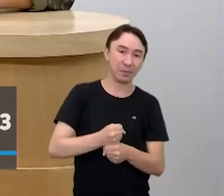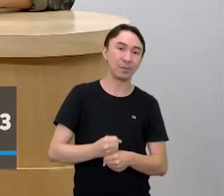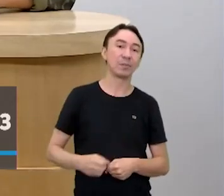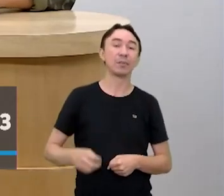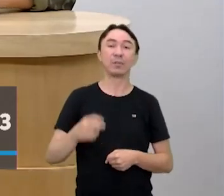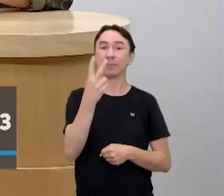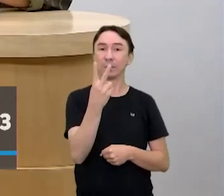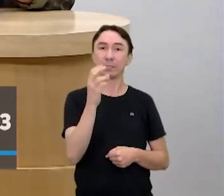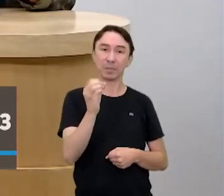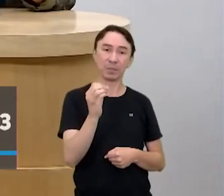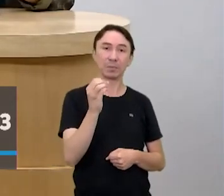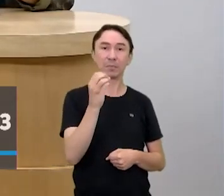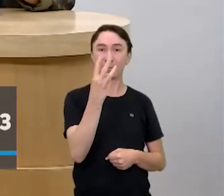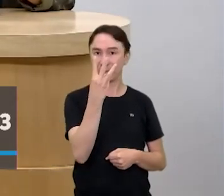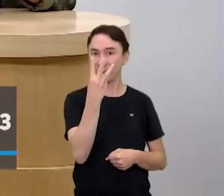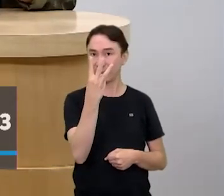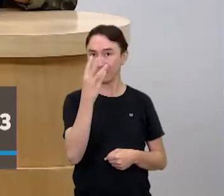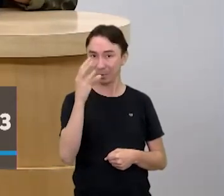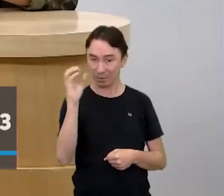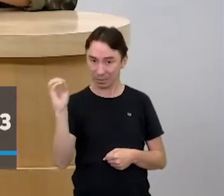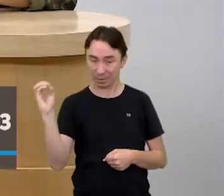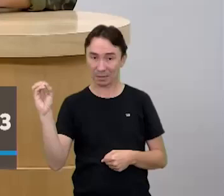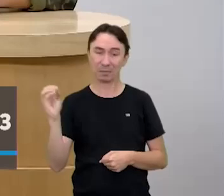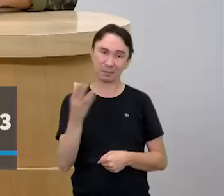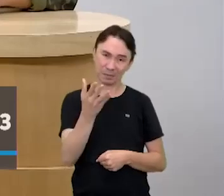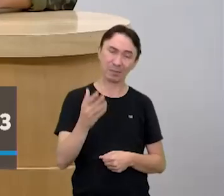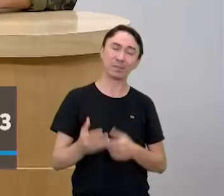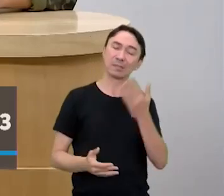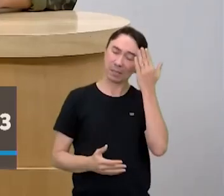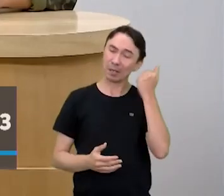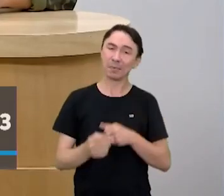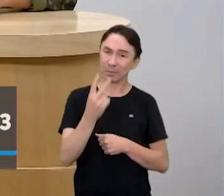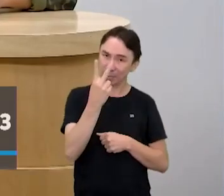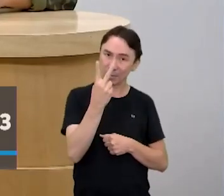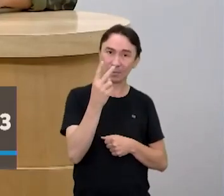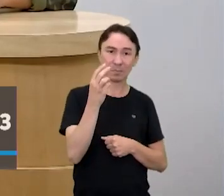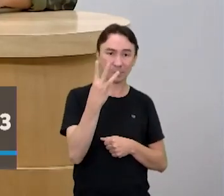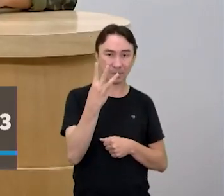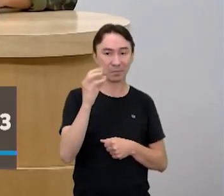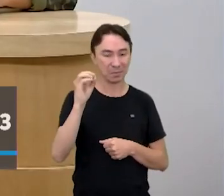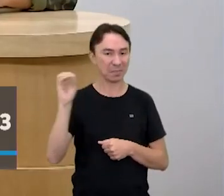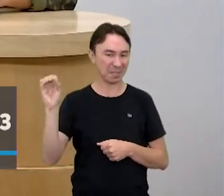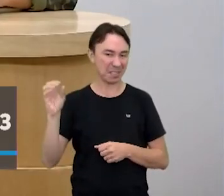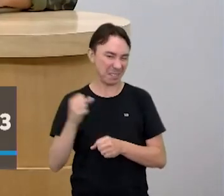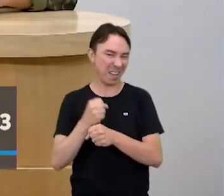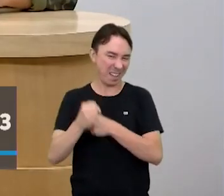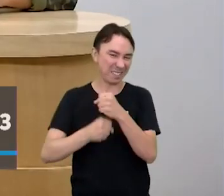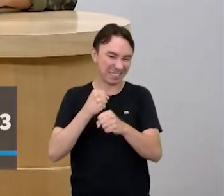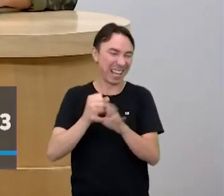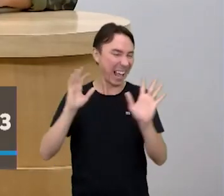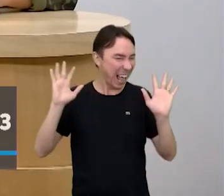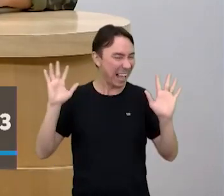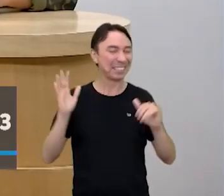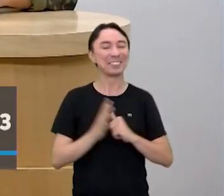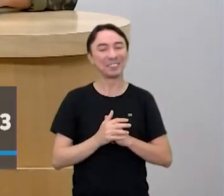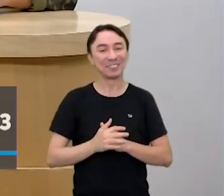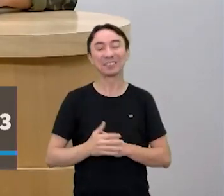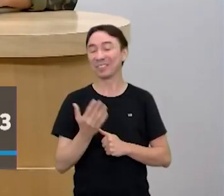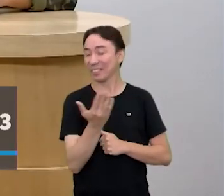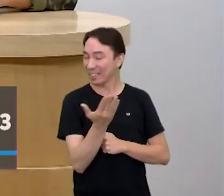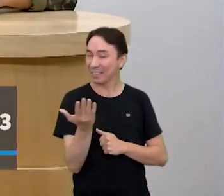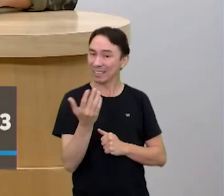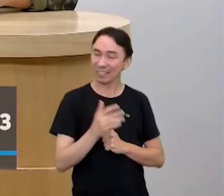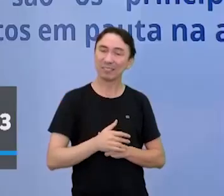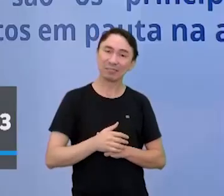se continua, estamos no meio do caminho aí, né? Exato. Então o que acontece é assim, a gente está falando sobre isso, e sempre com a perspectiva, eu acho